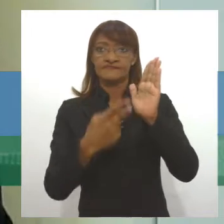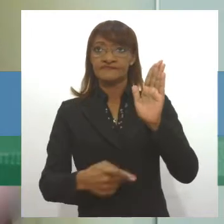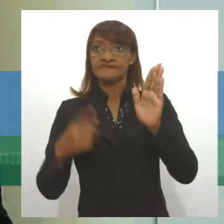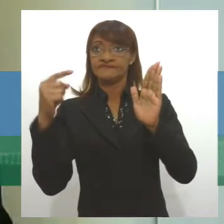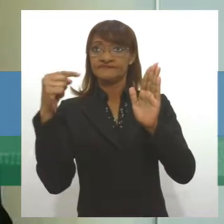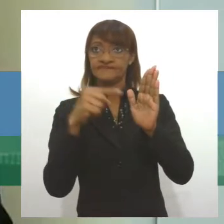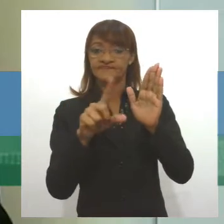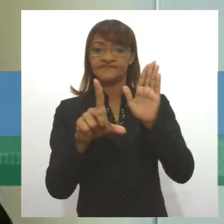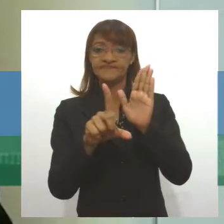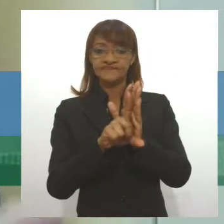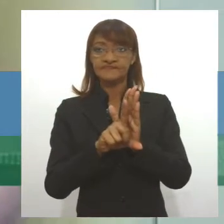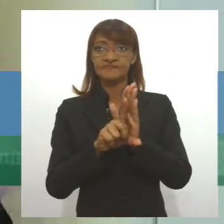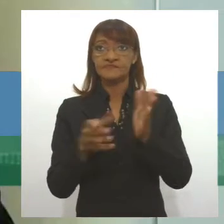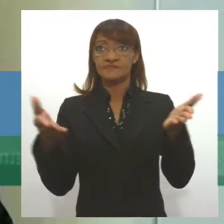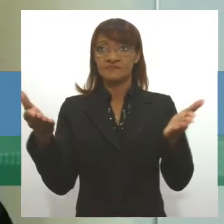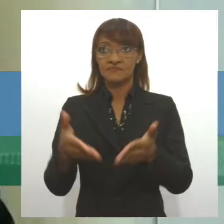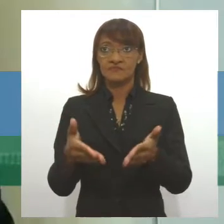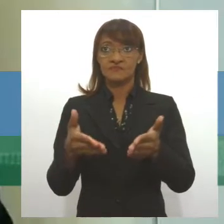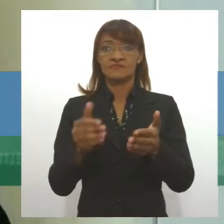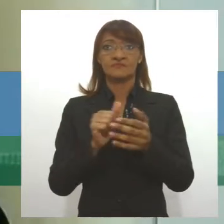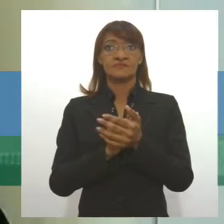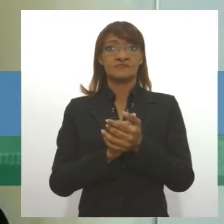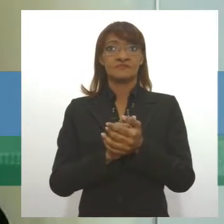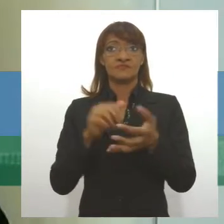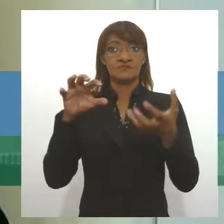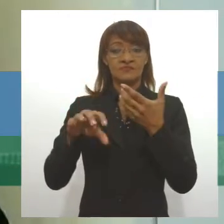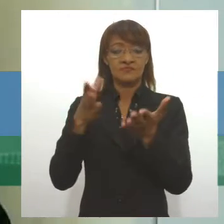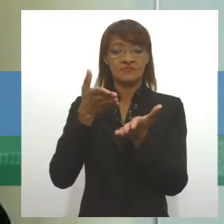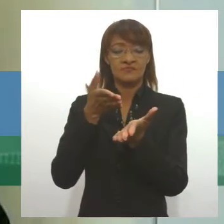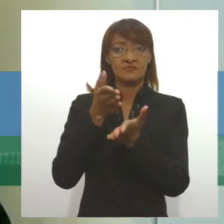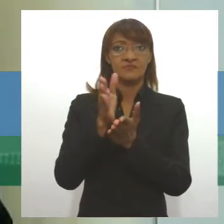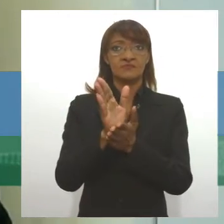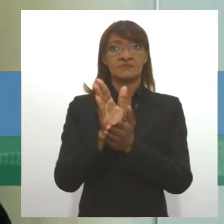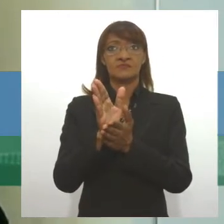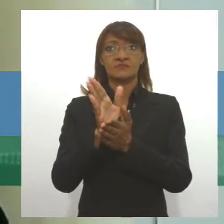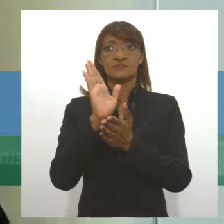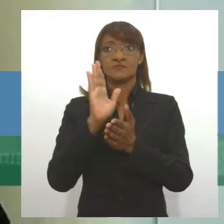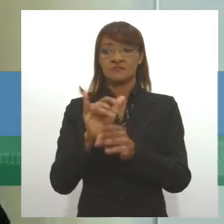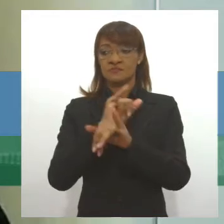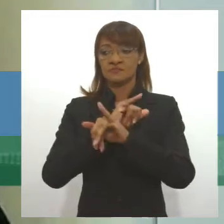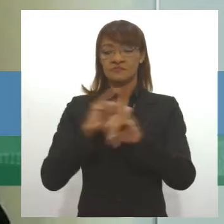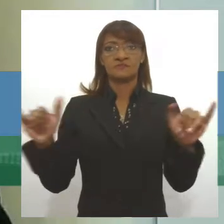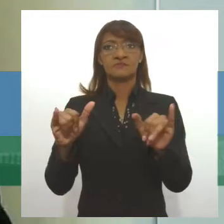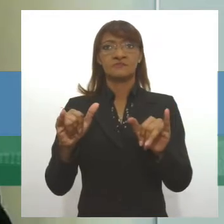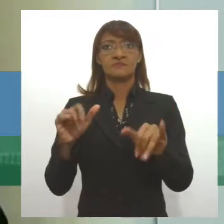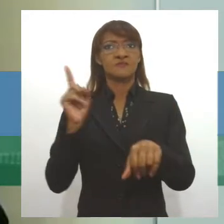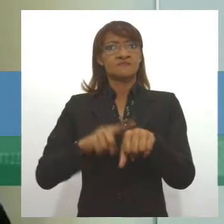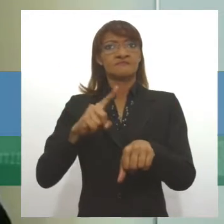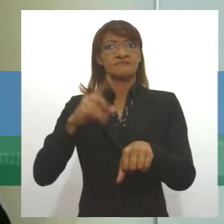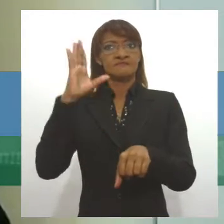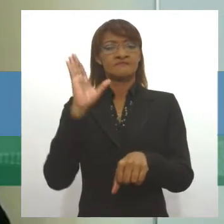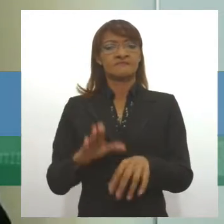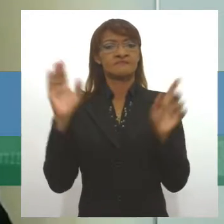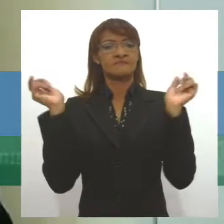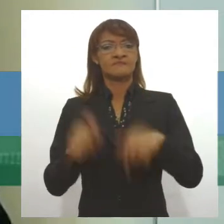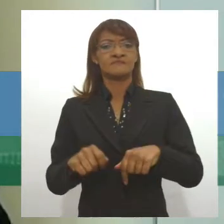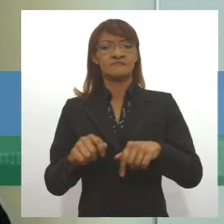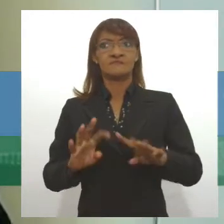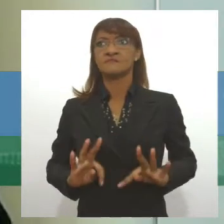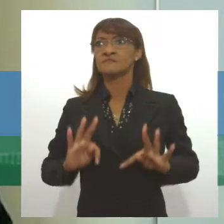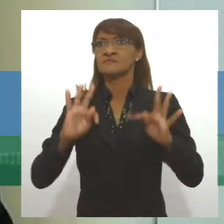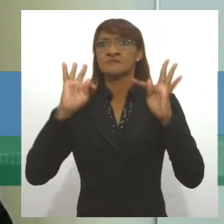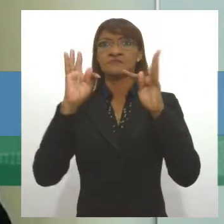Senado aprovando e sendo sancionado e sendo publicado, imediatamente ele passa a valer para todos os